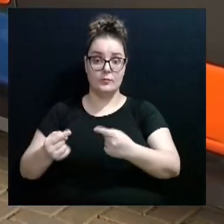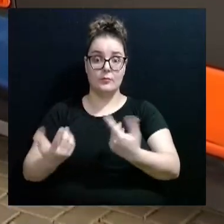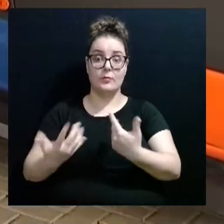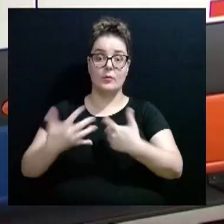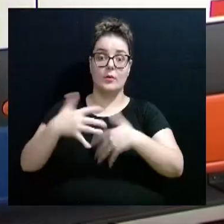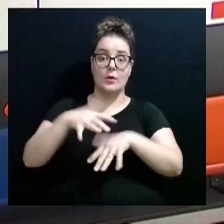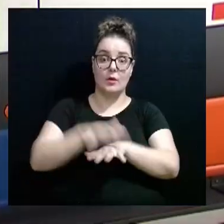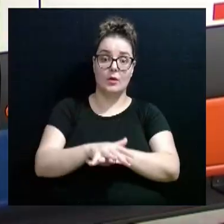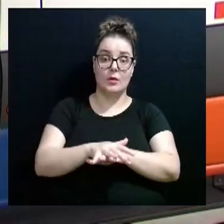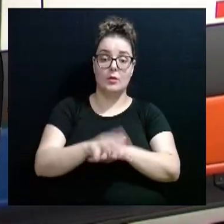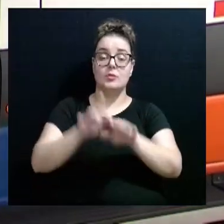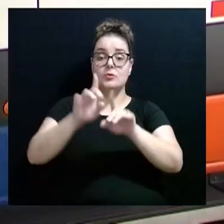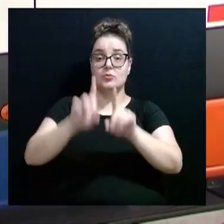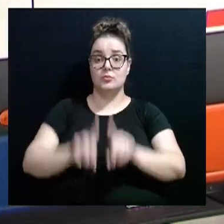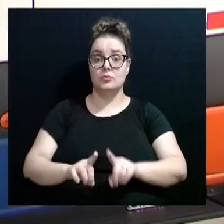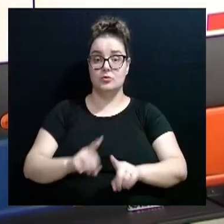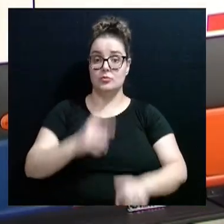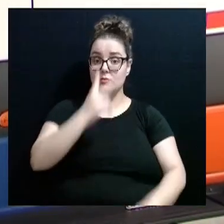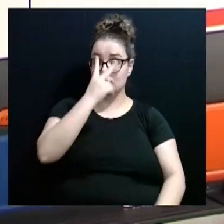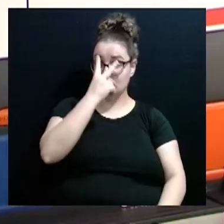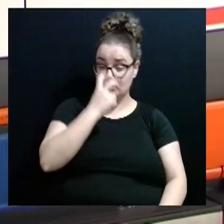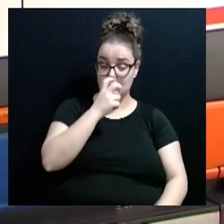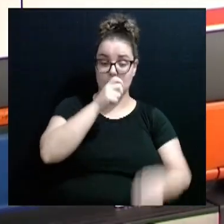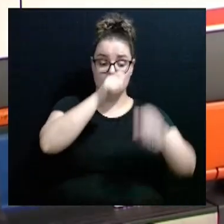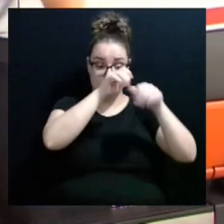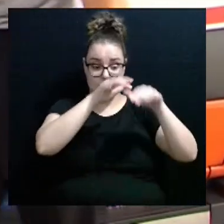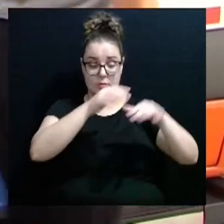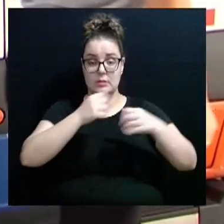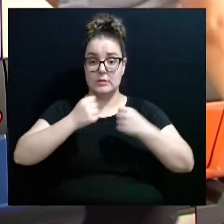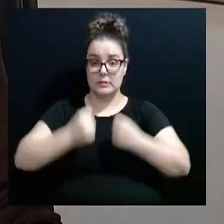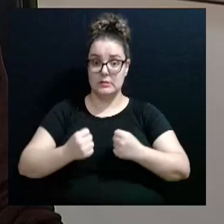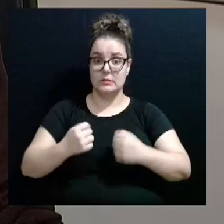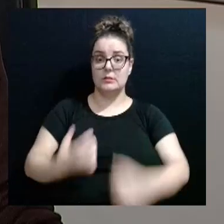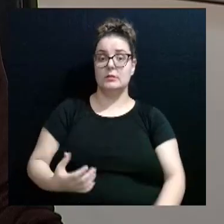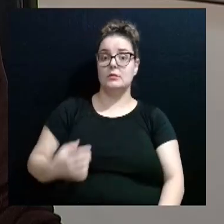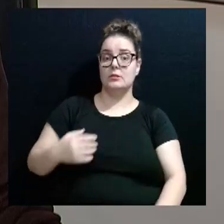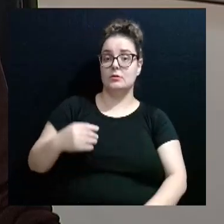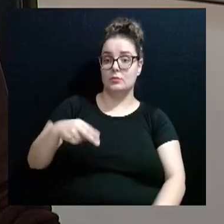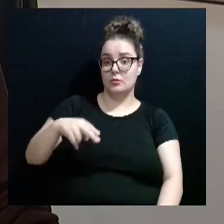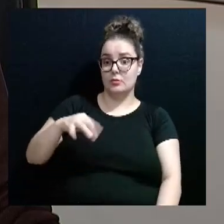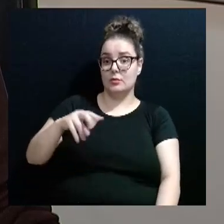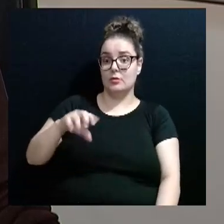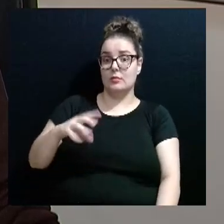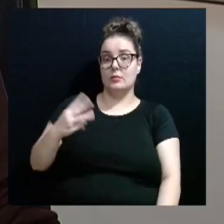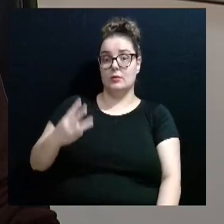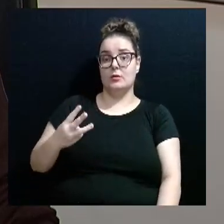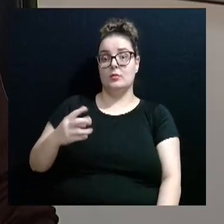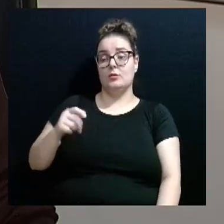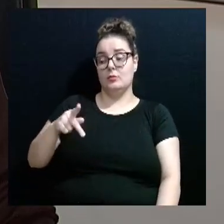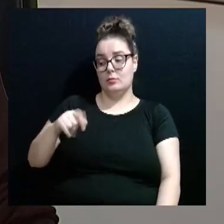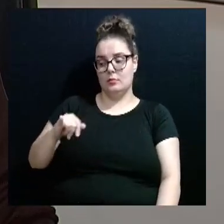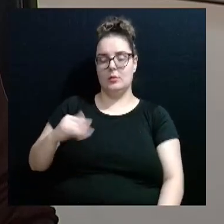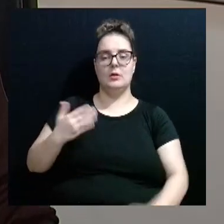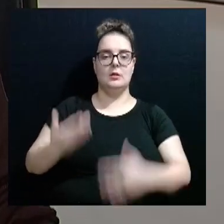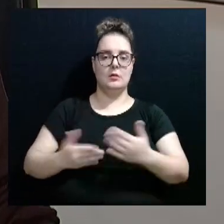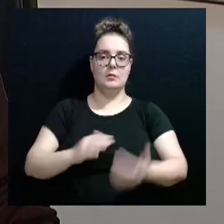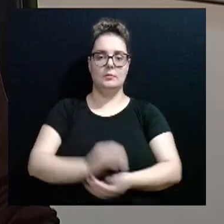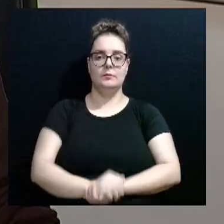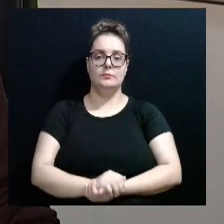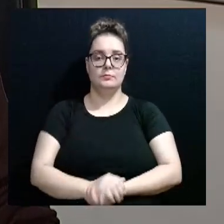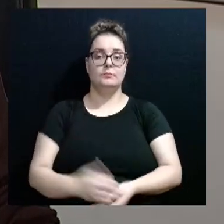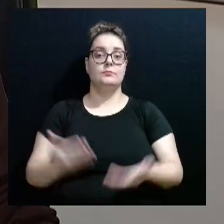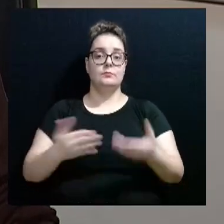deficientes visuais e autistas severos nível 3 no Pai Serviço. O Pai Serviços hoje ele atende somente